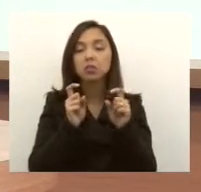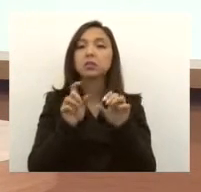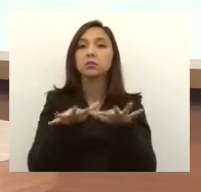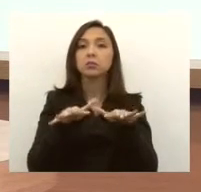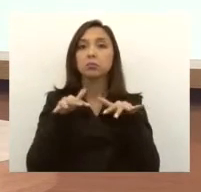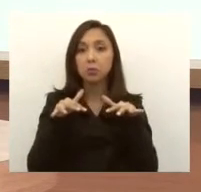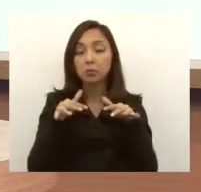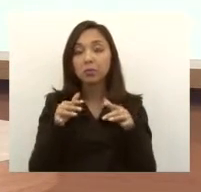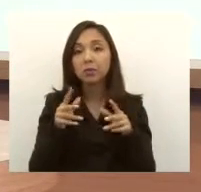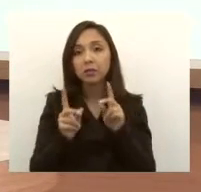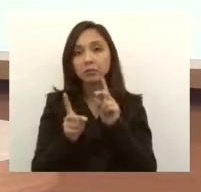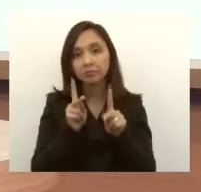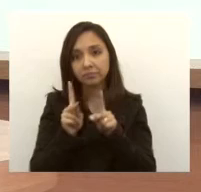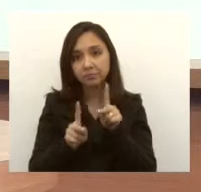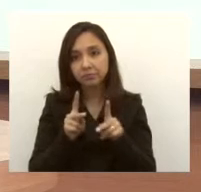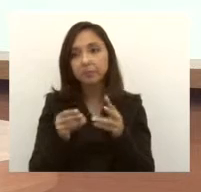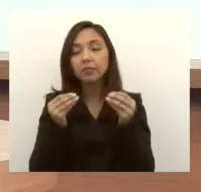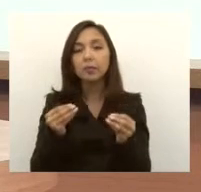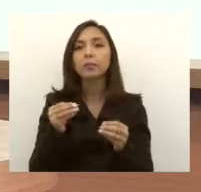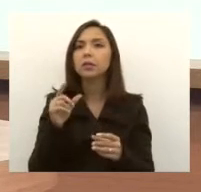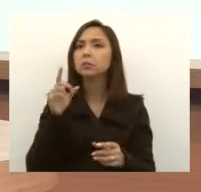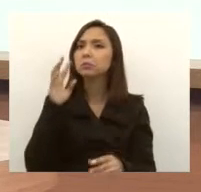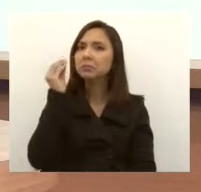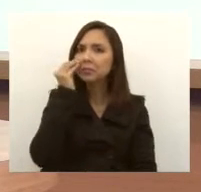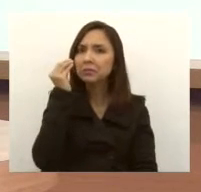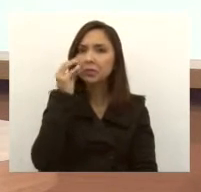vamos convidar todos os Consegues,